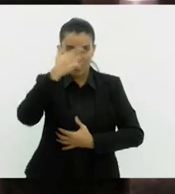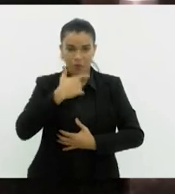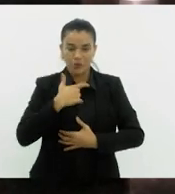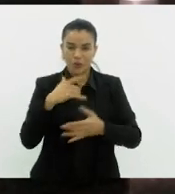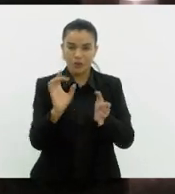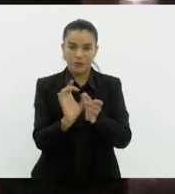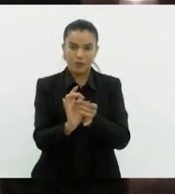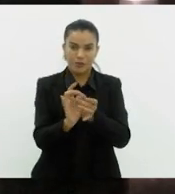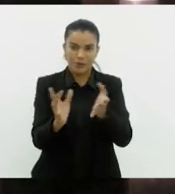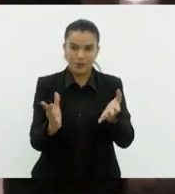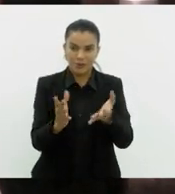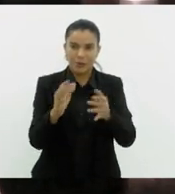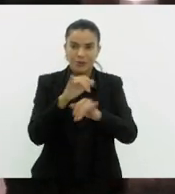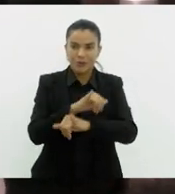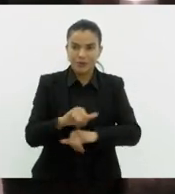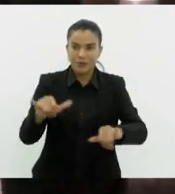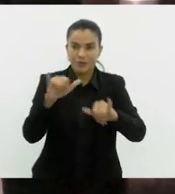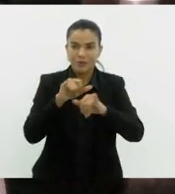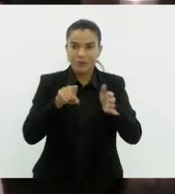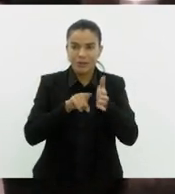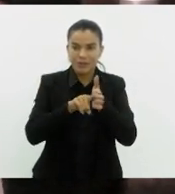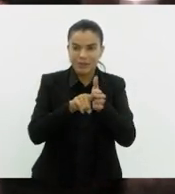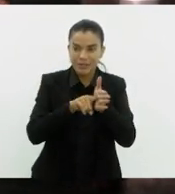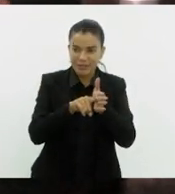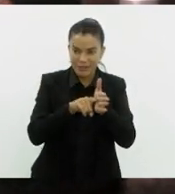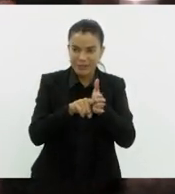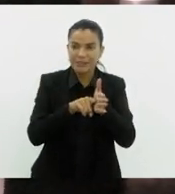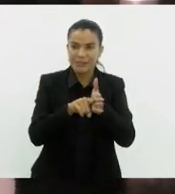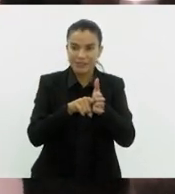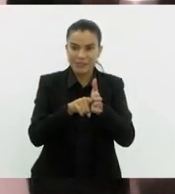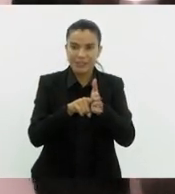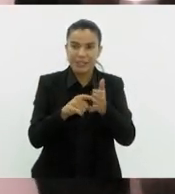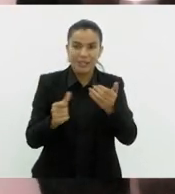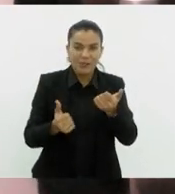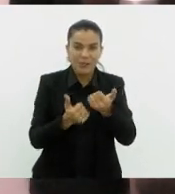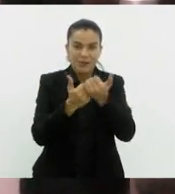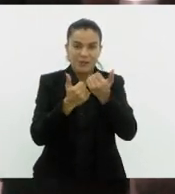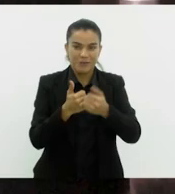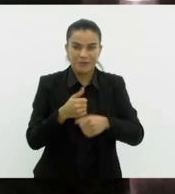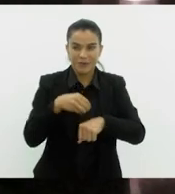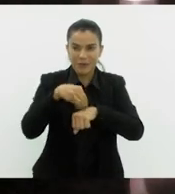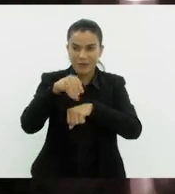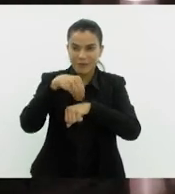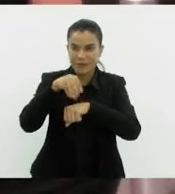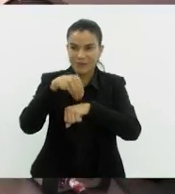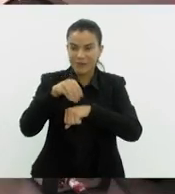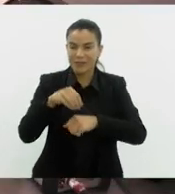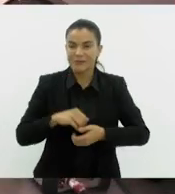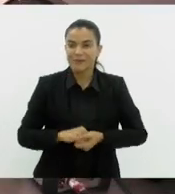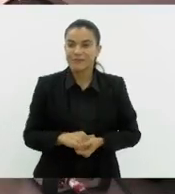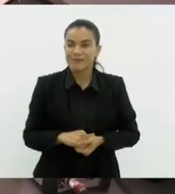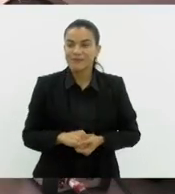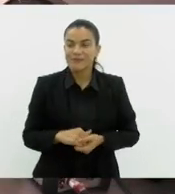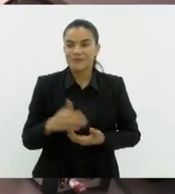disposição na divulgação da pesquisa e de contribuir com os dados. Tá bom?